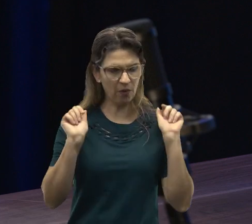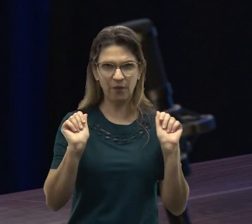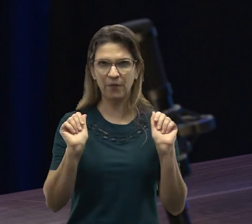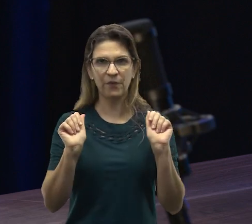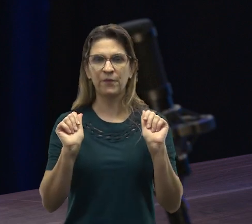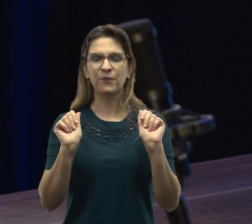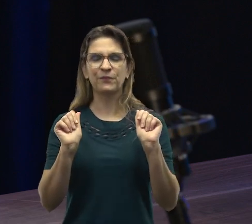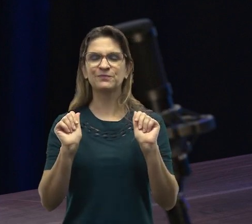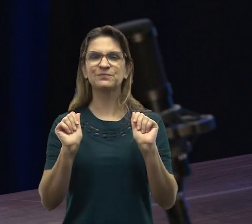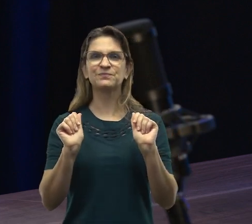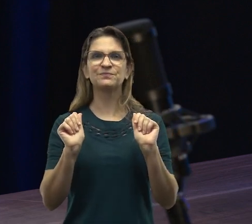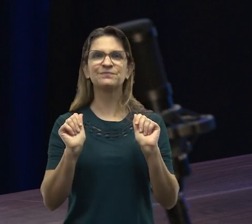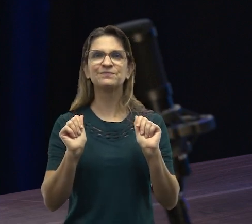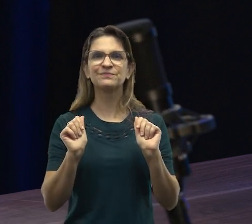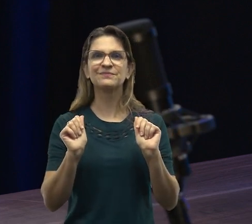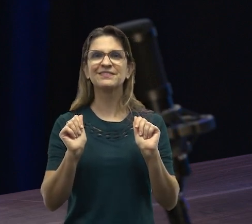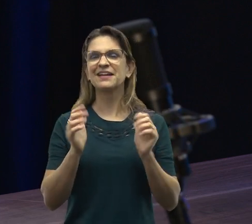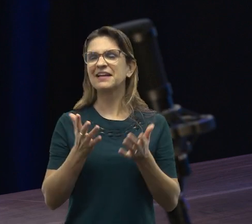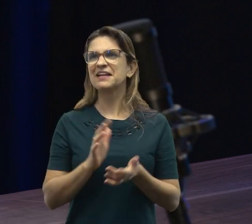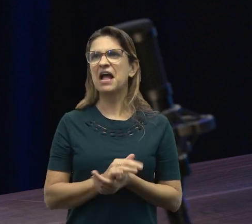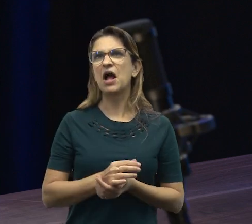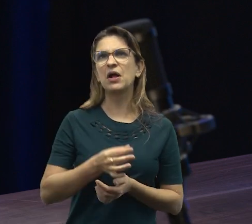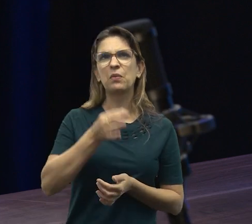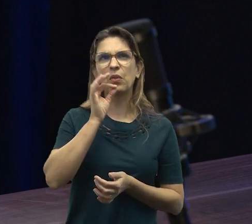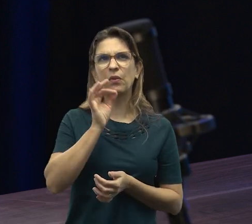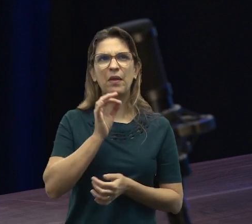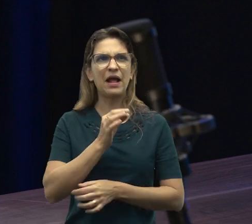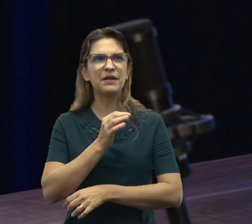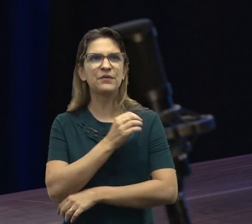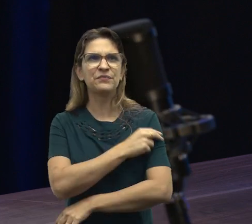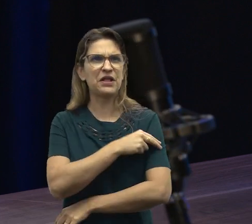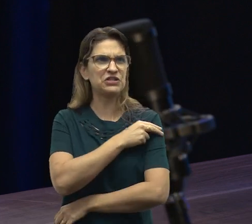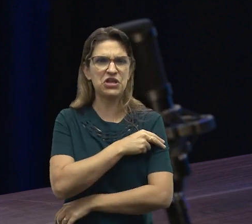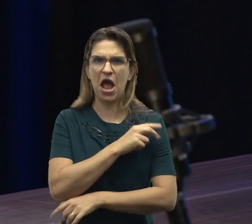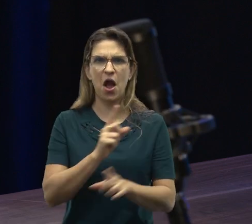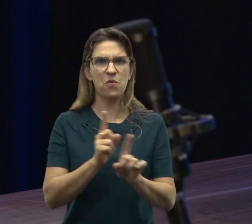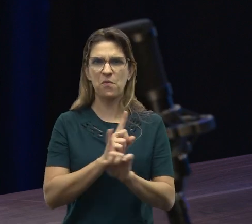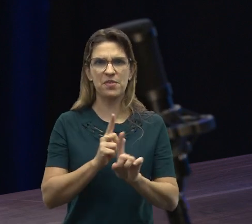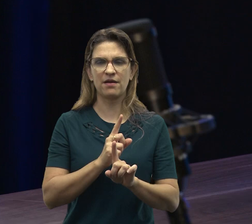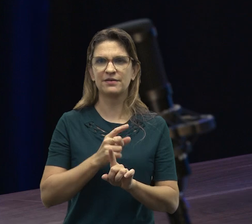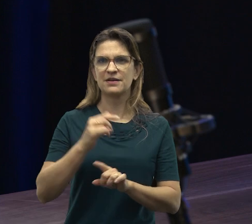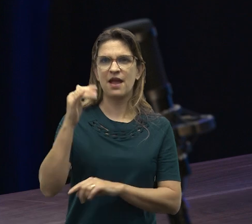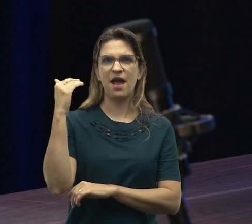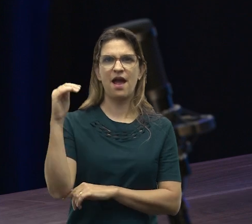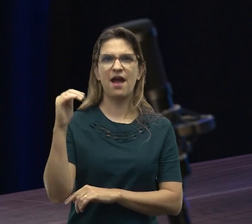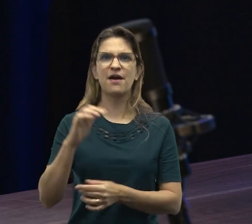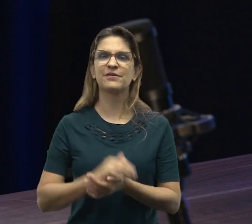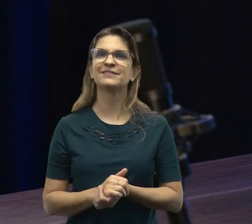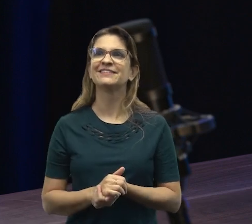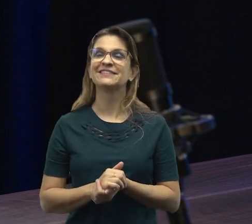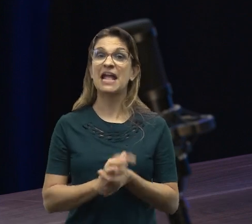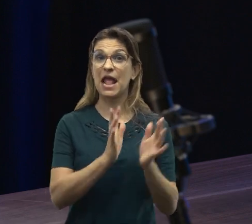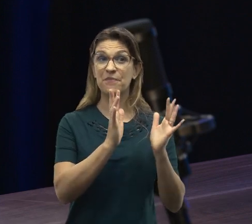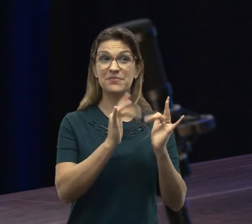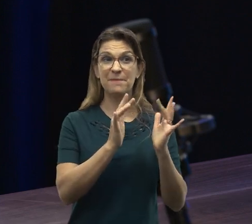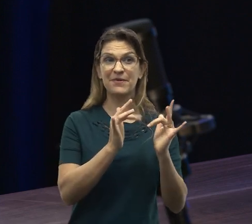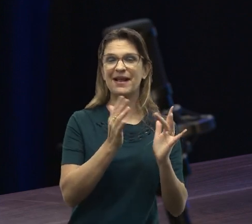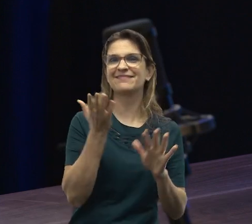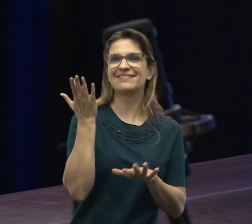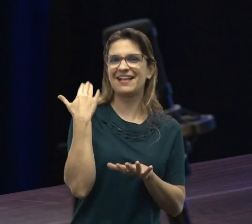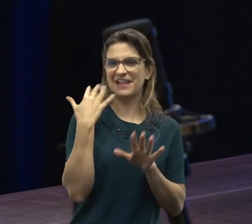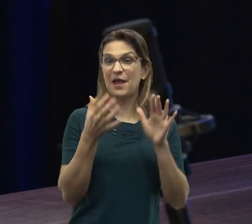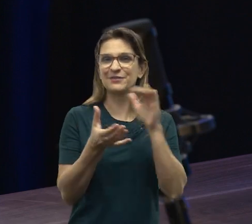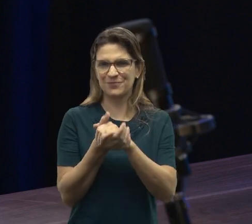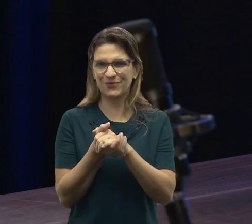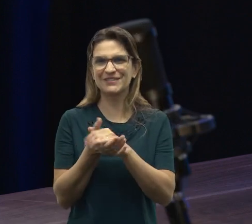não bebia nada, né, de álcool, nem cerveja, nem vinho, nem nada. Eu comecei a namorar a minha atual esposa e ela me introduziu no mundo